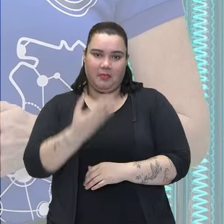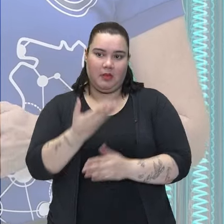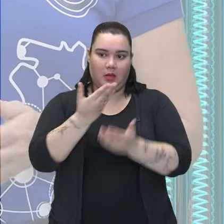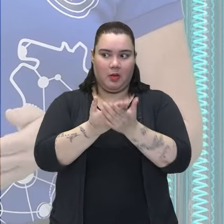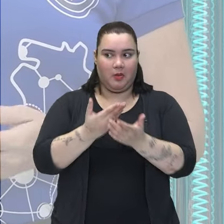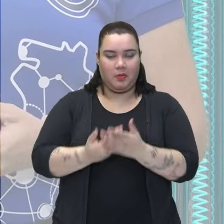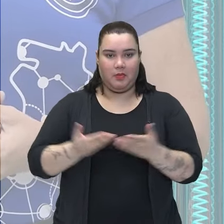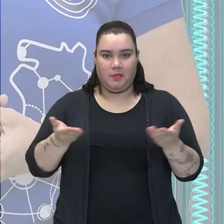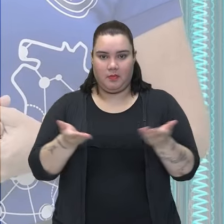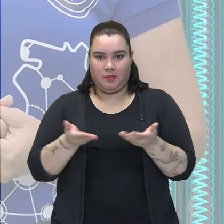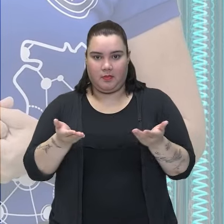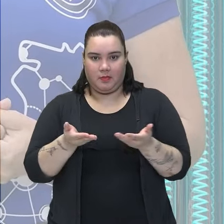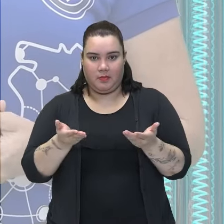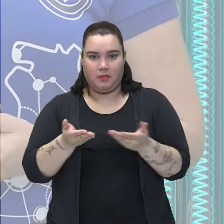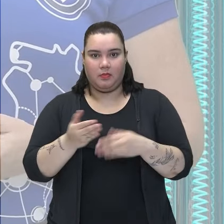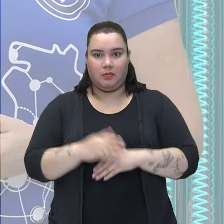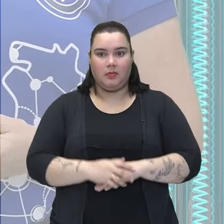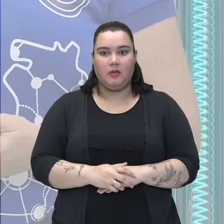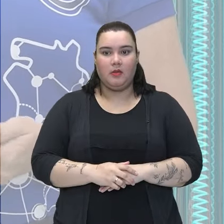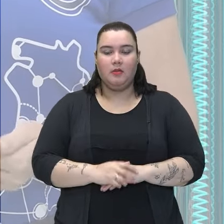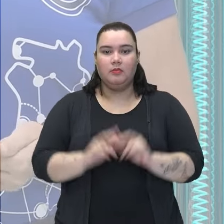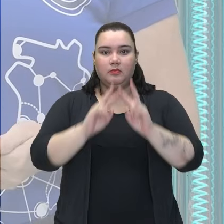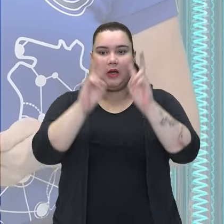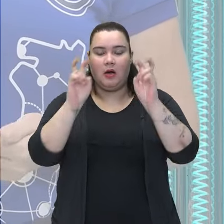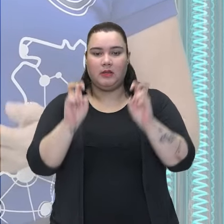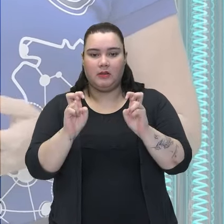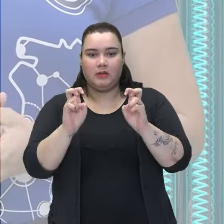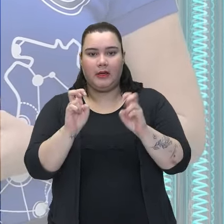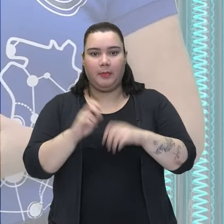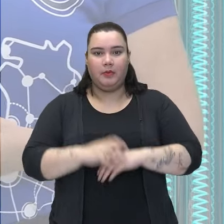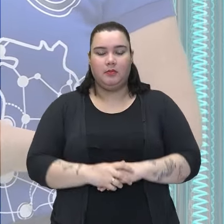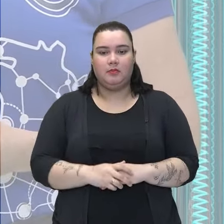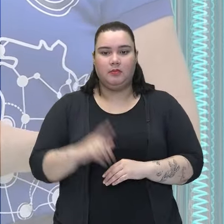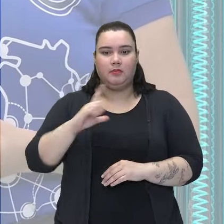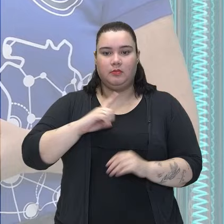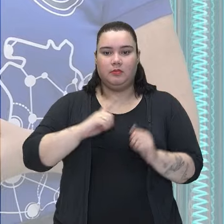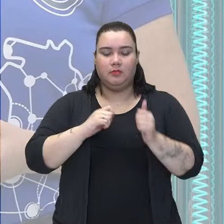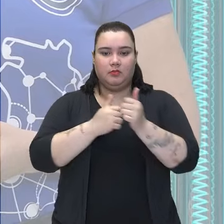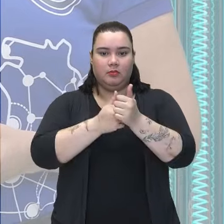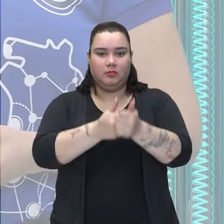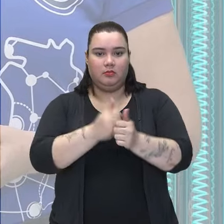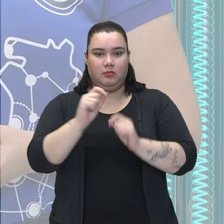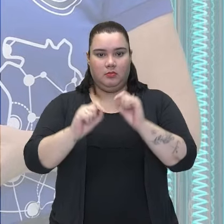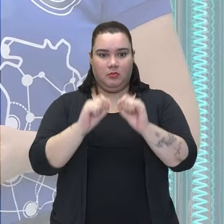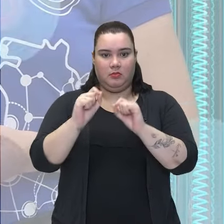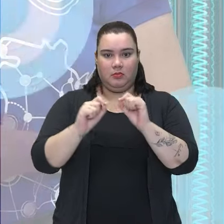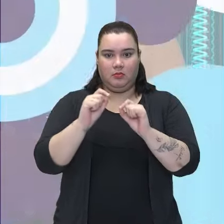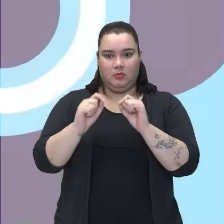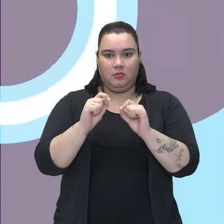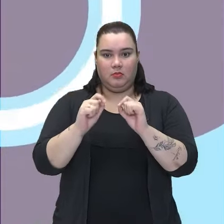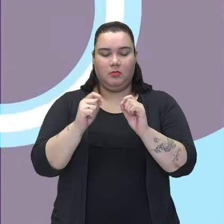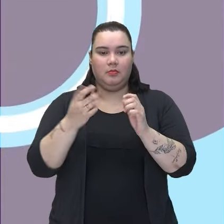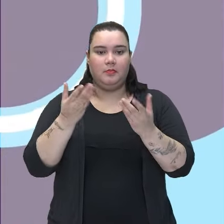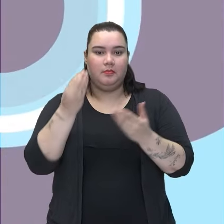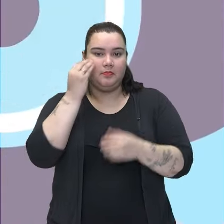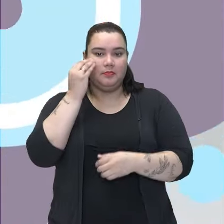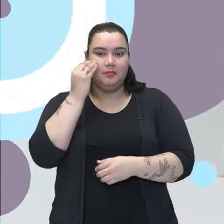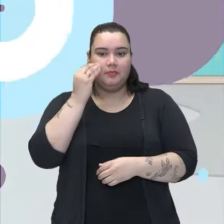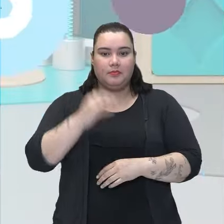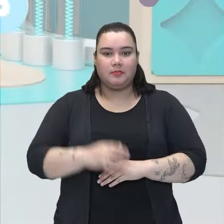aula de hoje para falar deste assunto. Então, vamos acompanhar aqui junto comigo, vamos dar uma olhada.